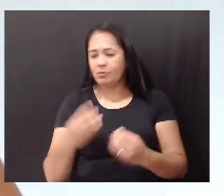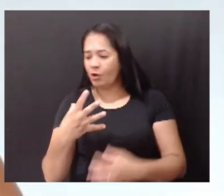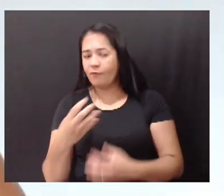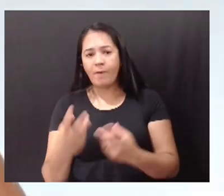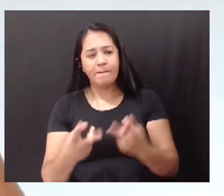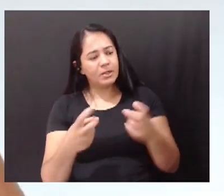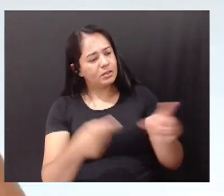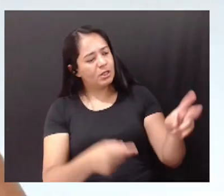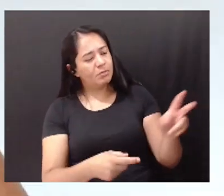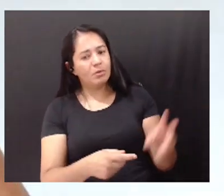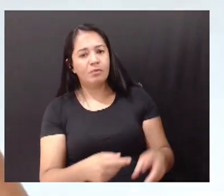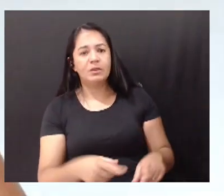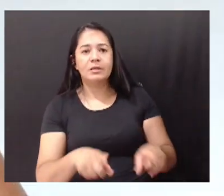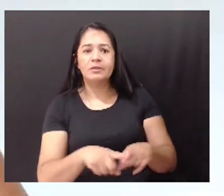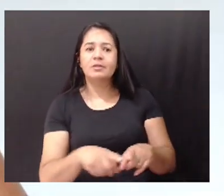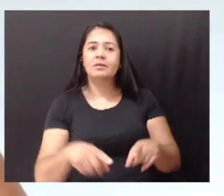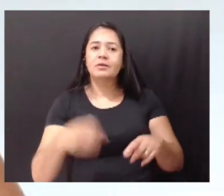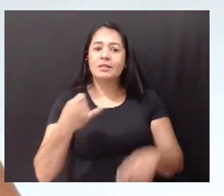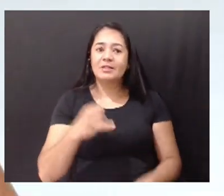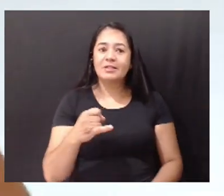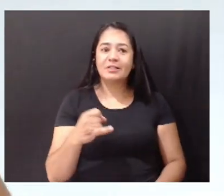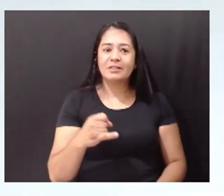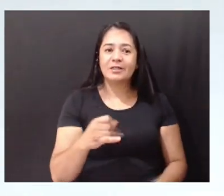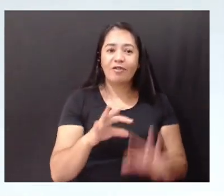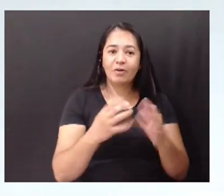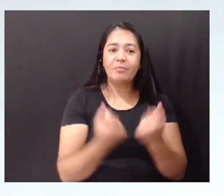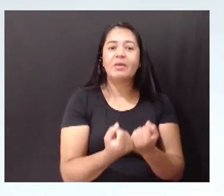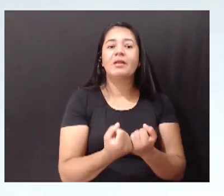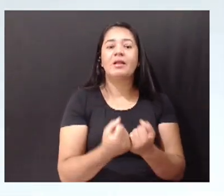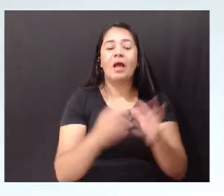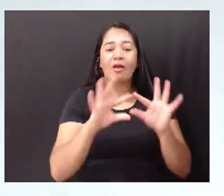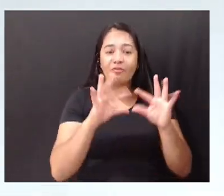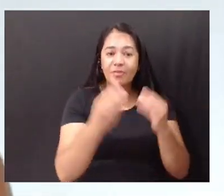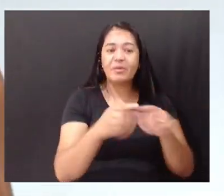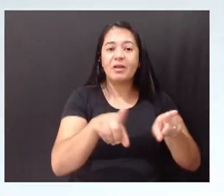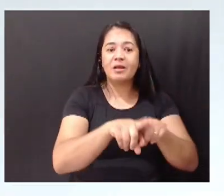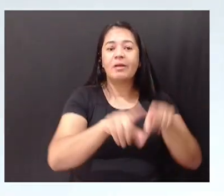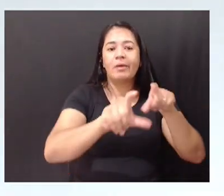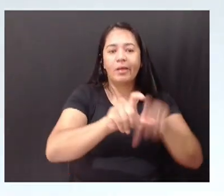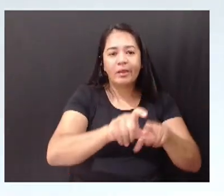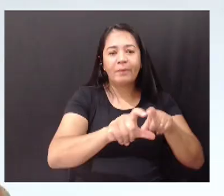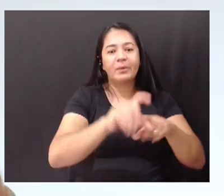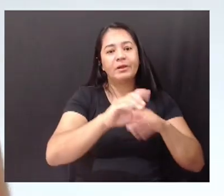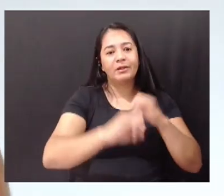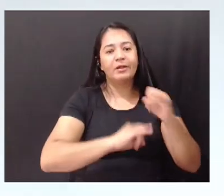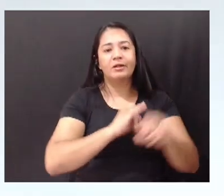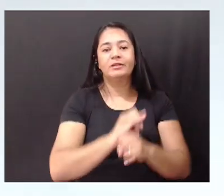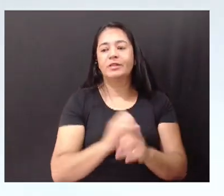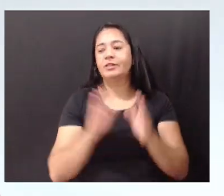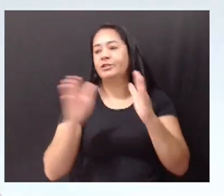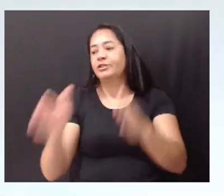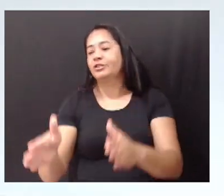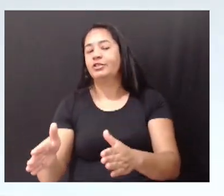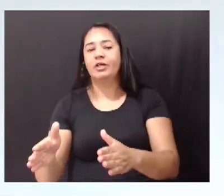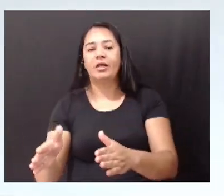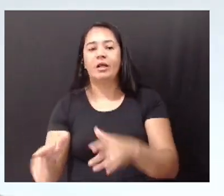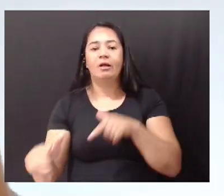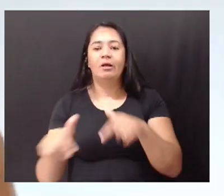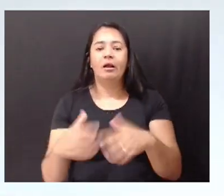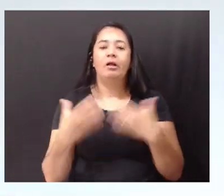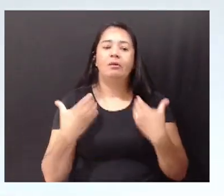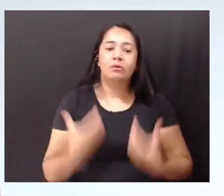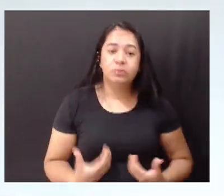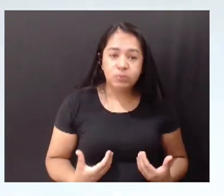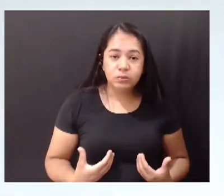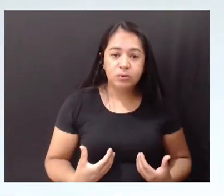também estão dependentes das redes sociais? Se eles também chegam do trabalho, estão cansados, sobrecarregados,